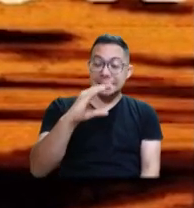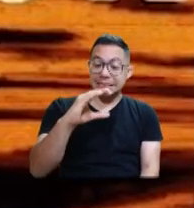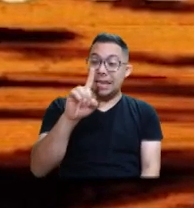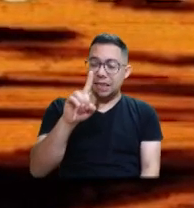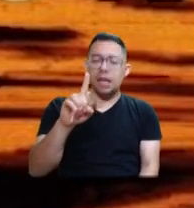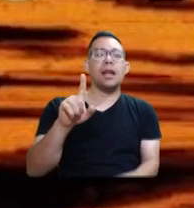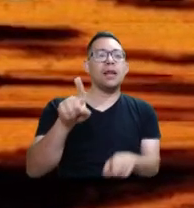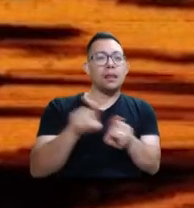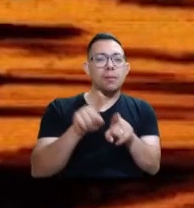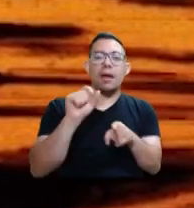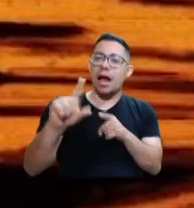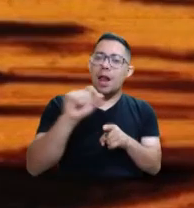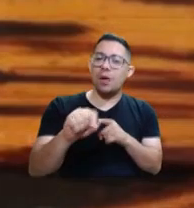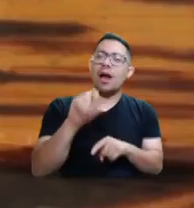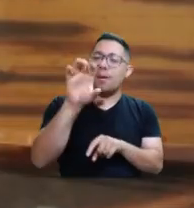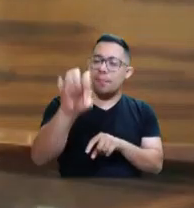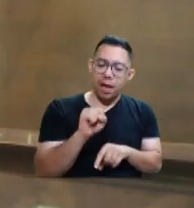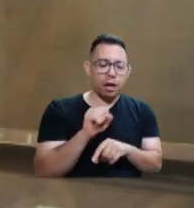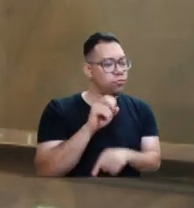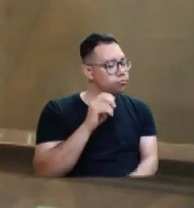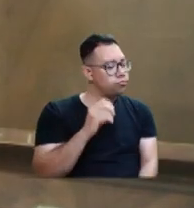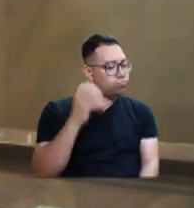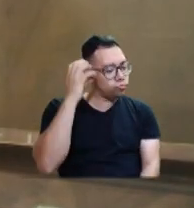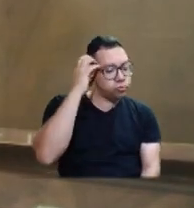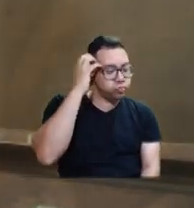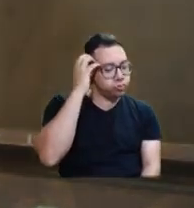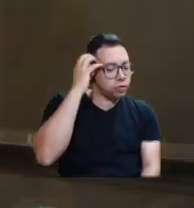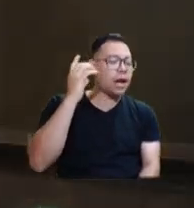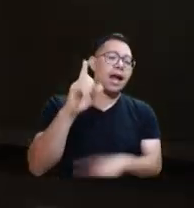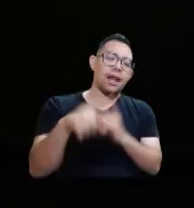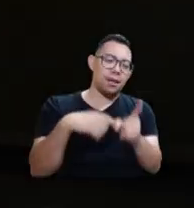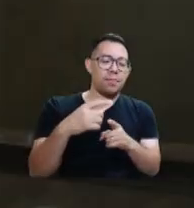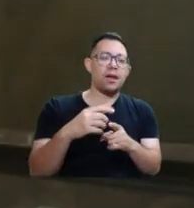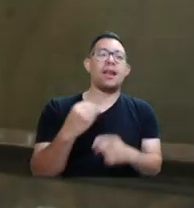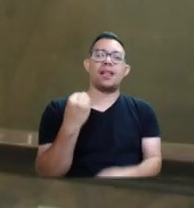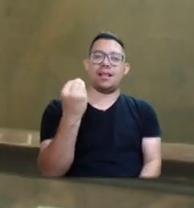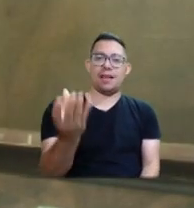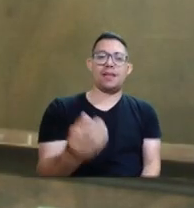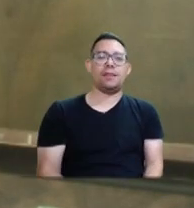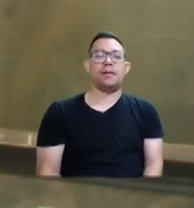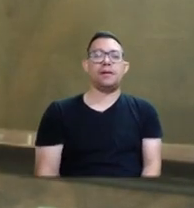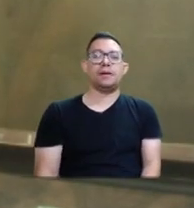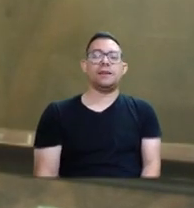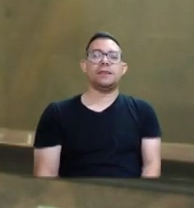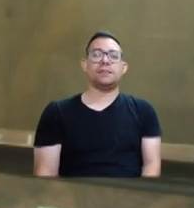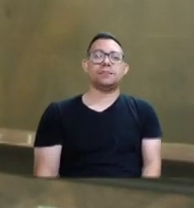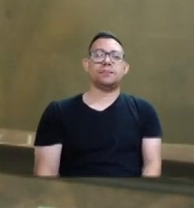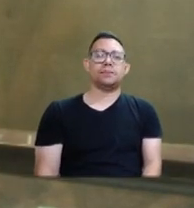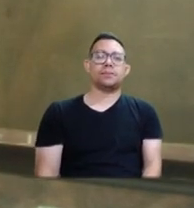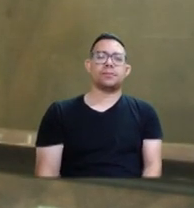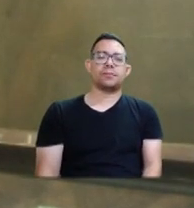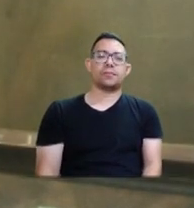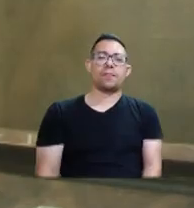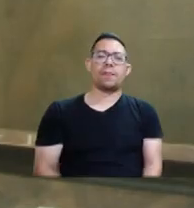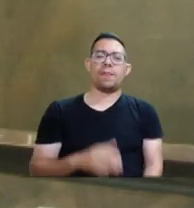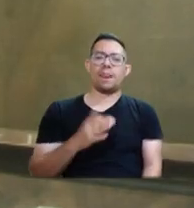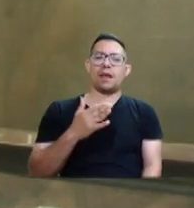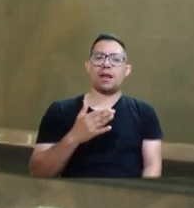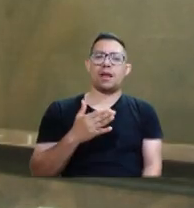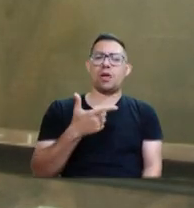tenho essa lembrança, né? Que a gente pegava os CDs alugados. A segunda, né? Já é mais